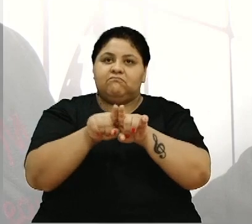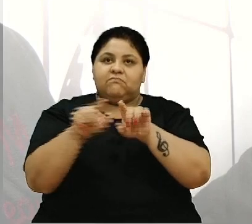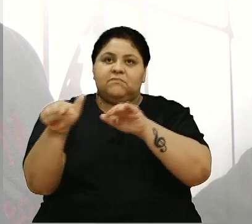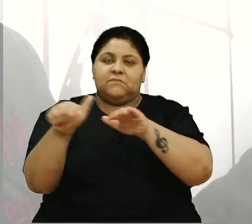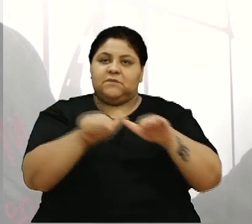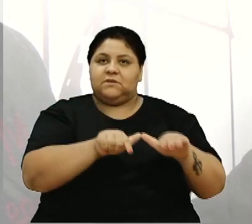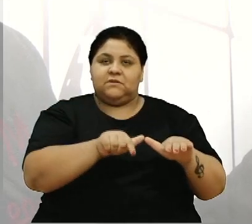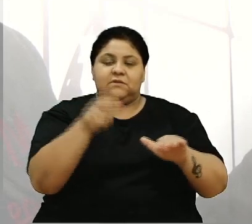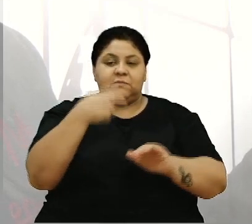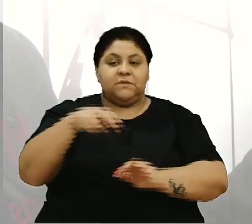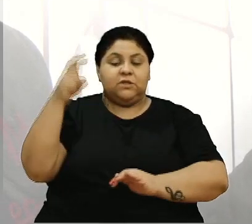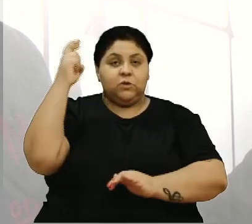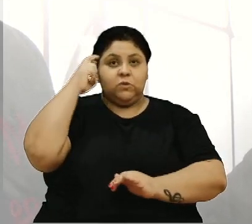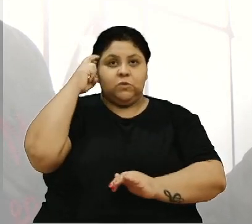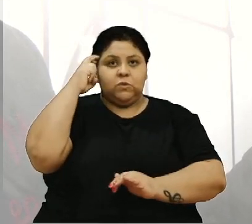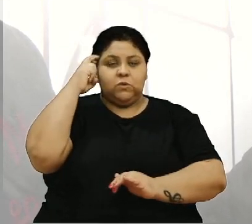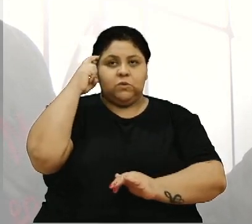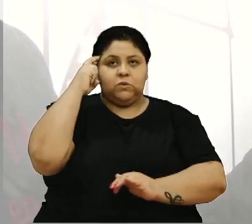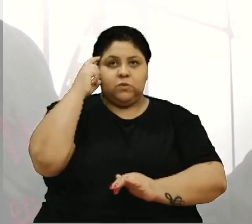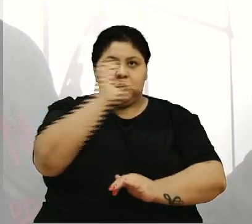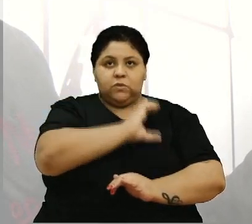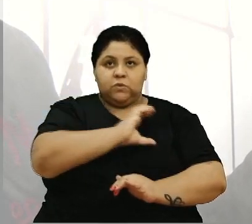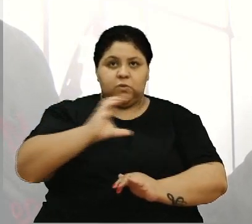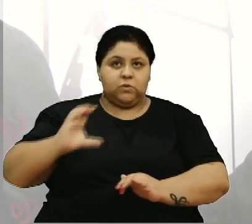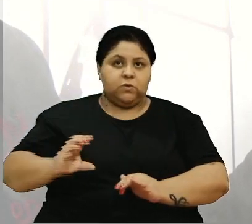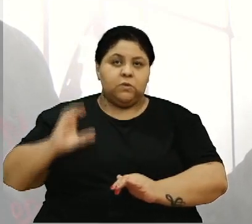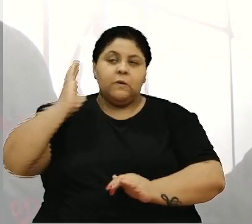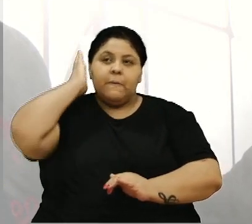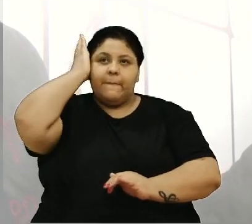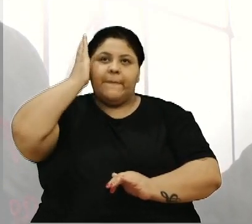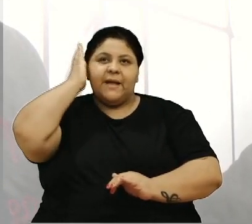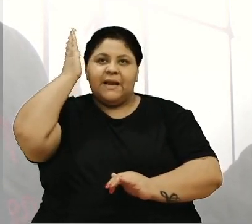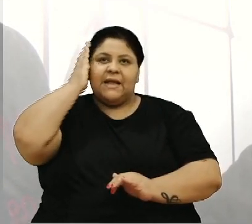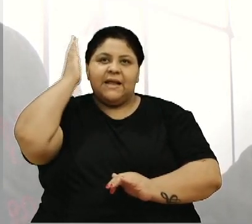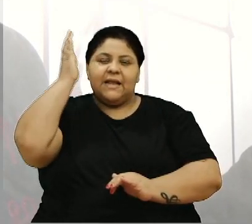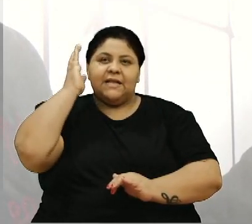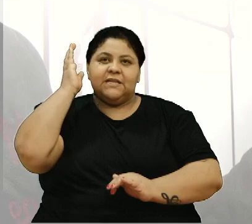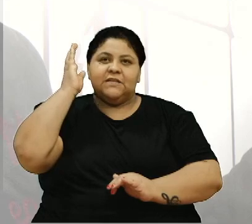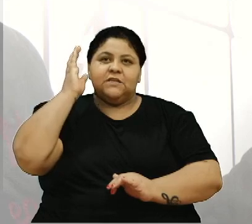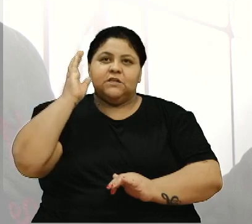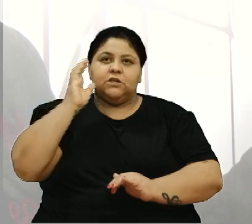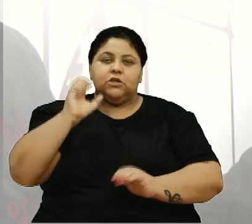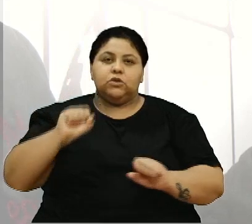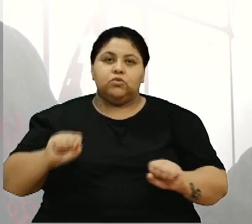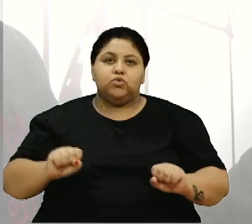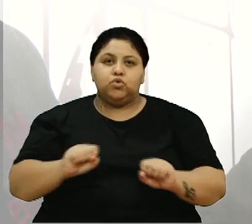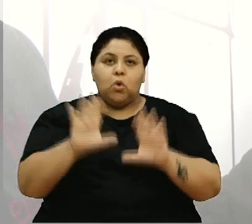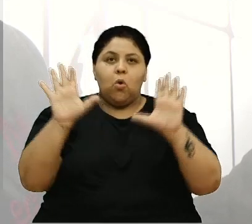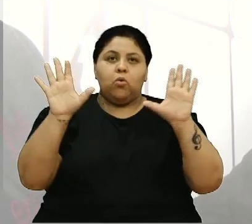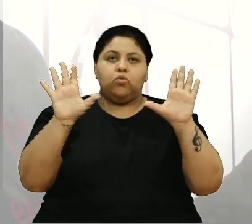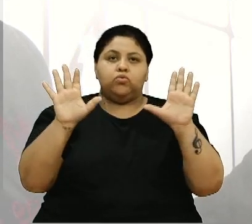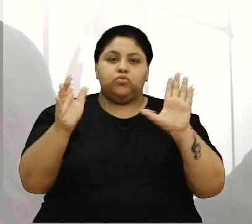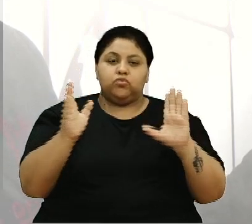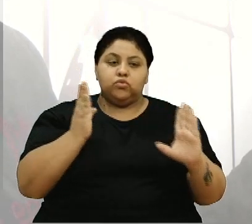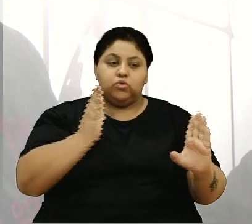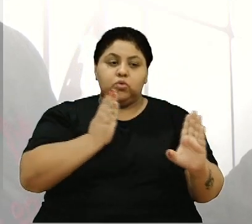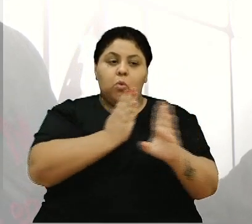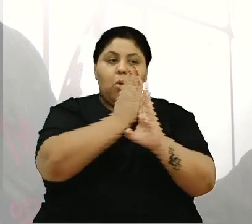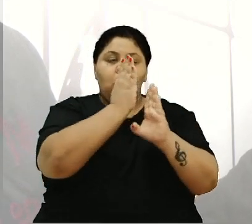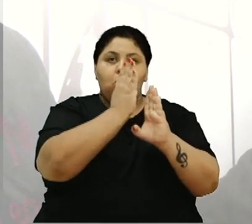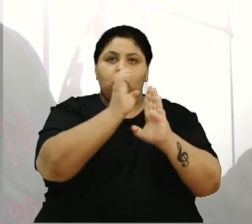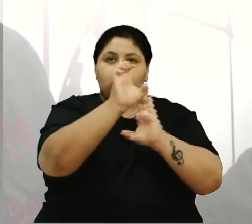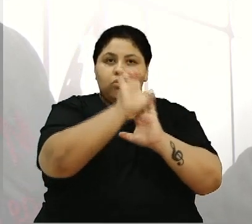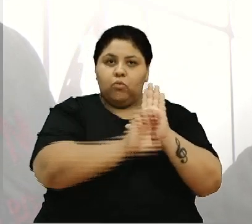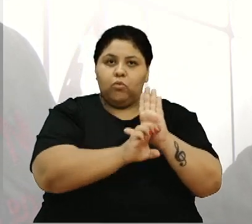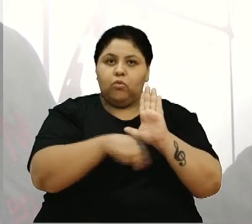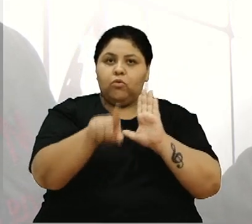vai oportunizar palestras, shows, encontro, né, gospel, e a gente pretende,